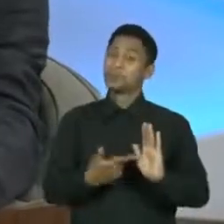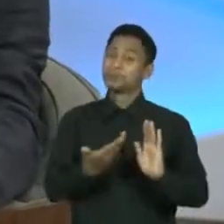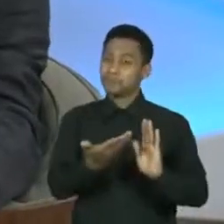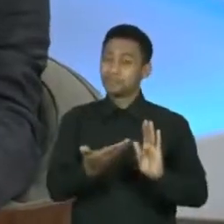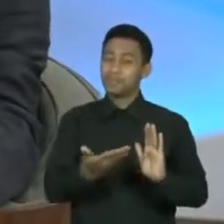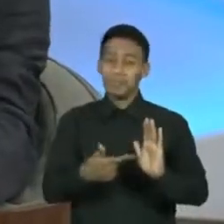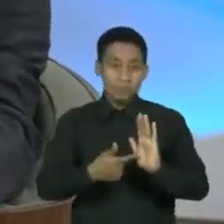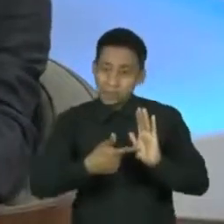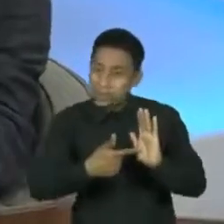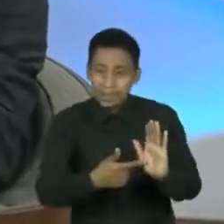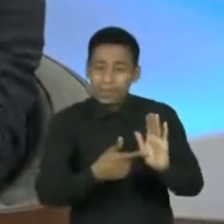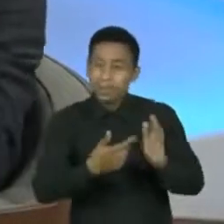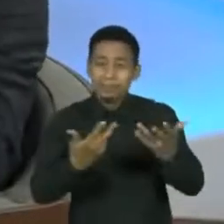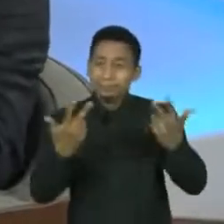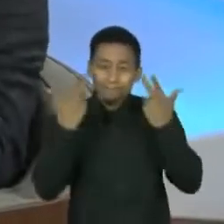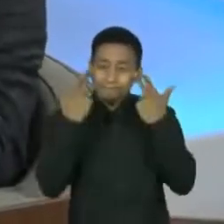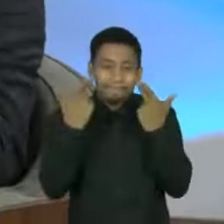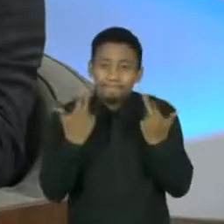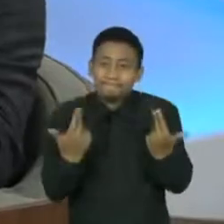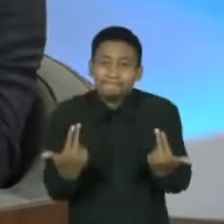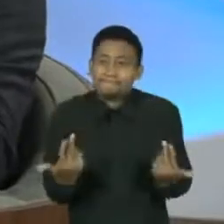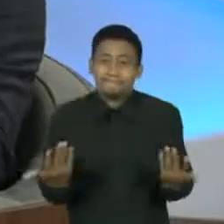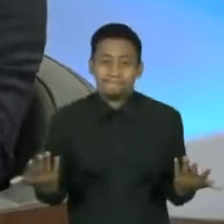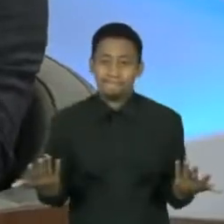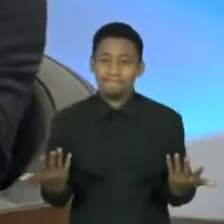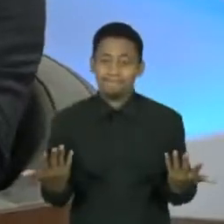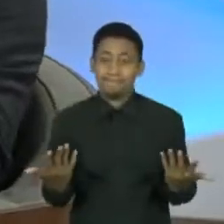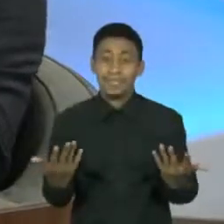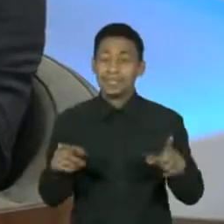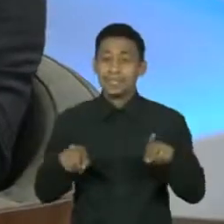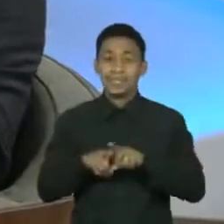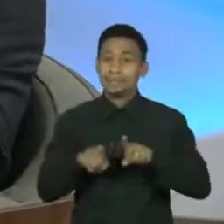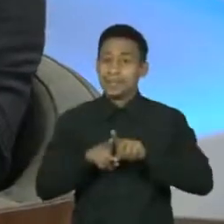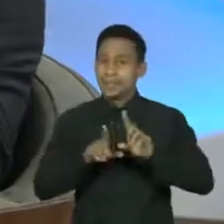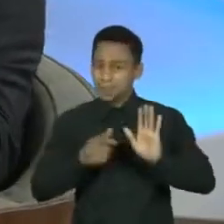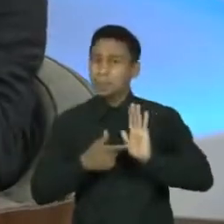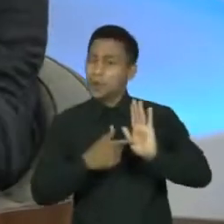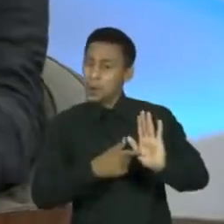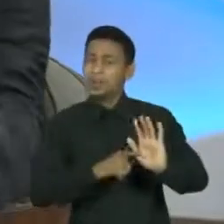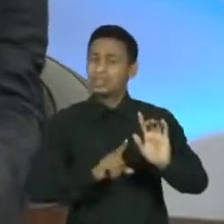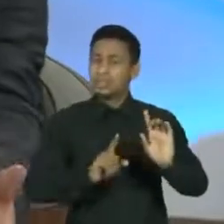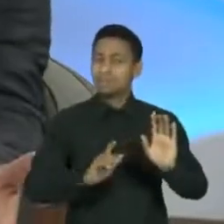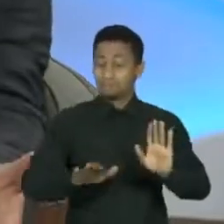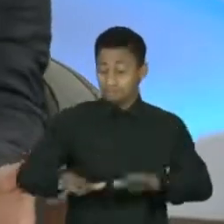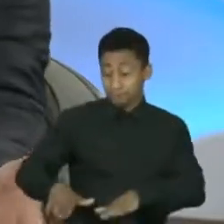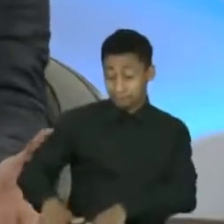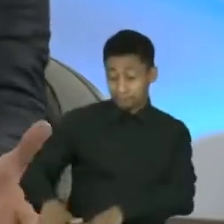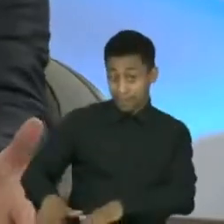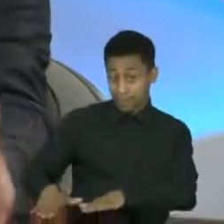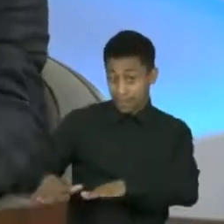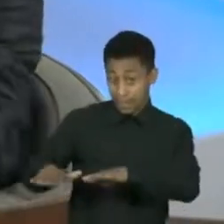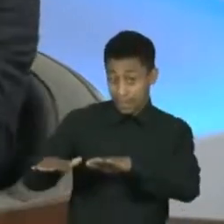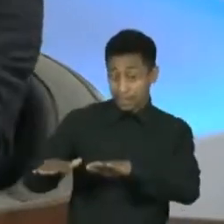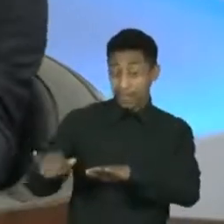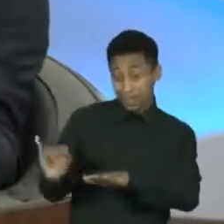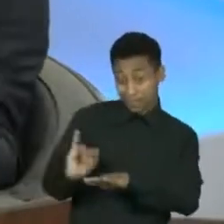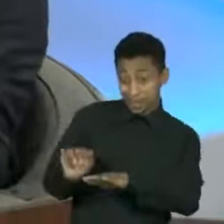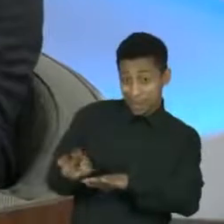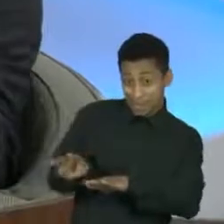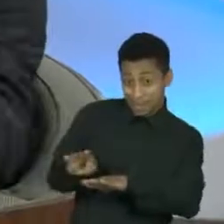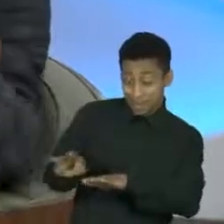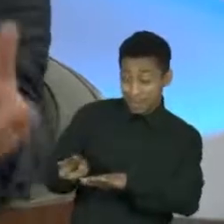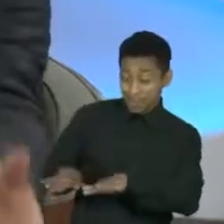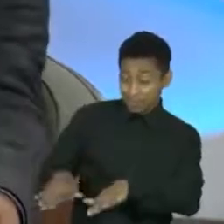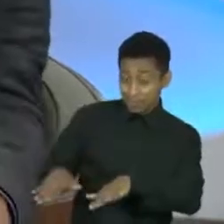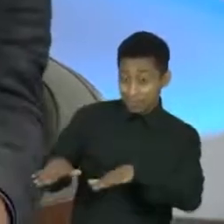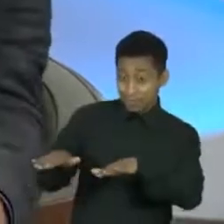iria surgir naturalmente Aaliyah um pouco de disputa entre as irmãs na infância mas é algo que é que é muito